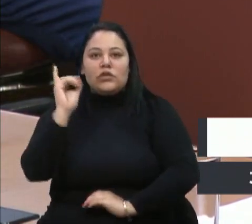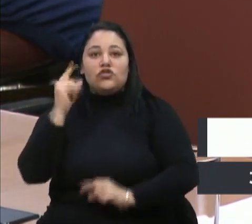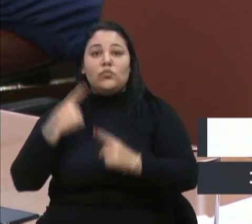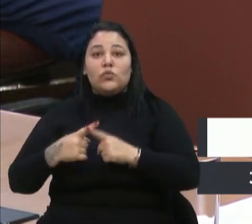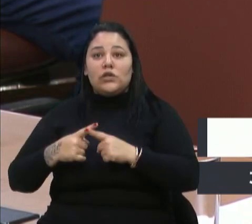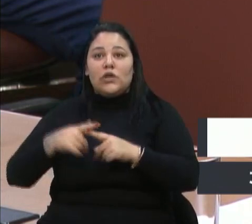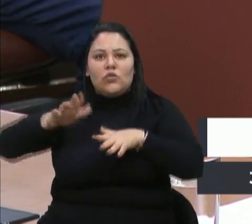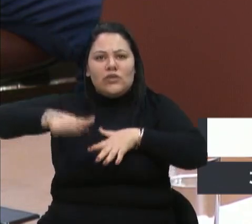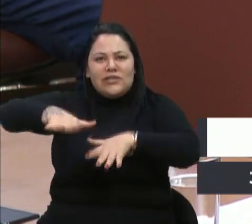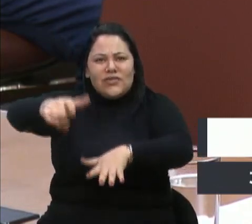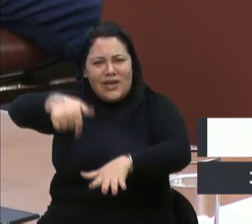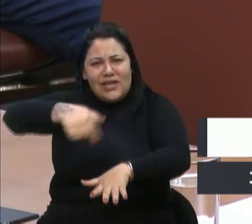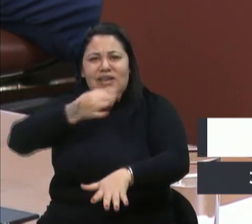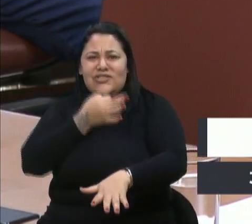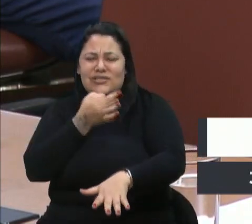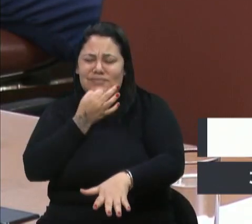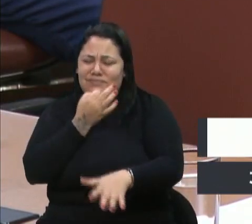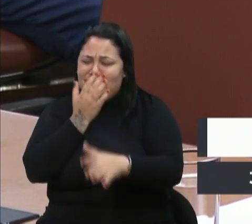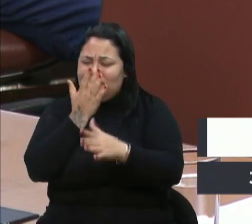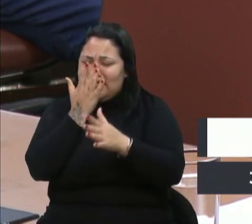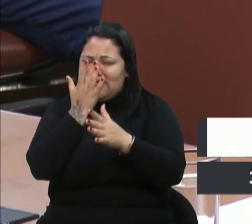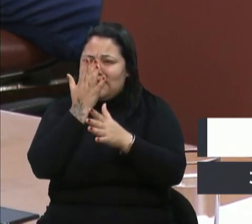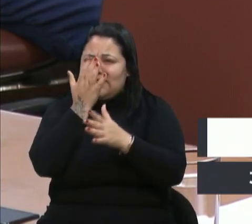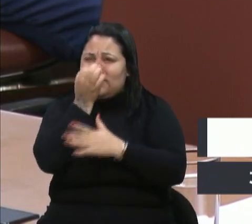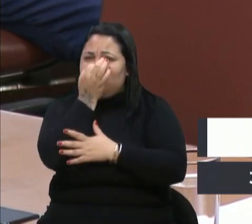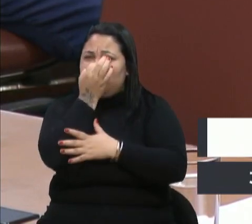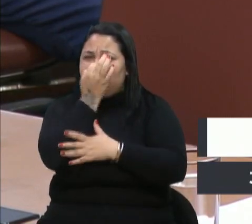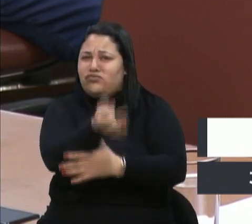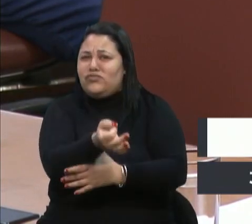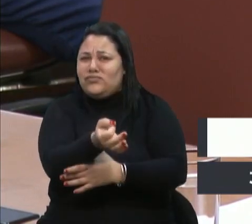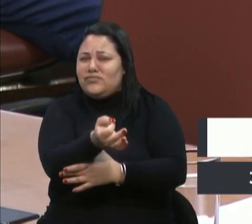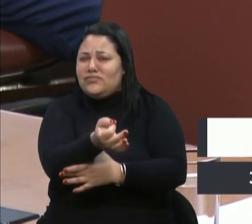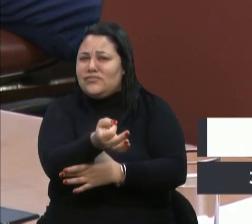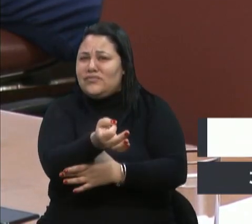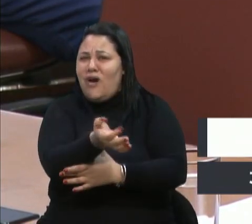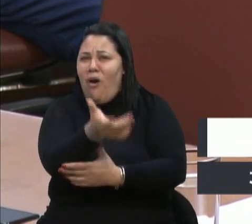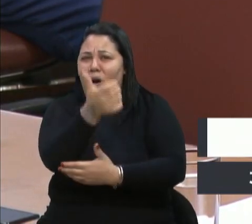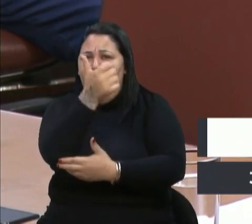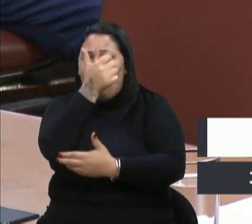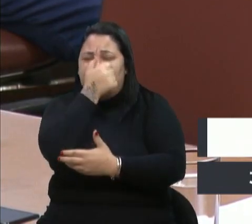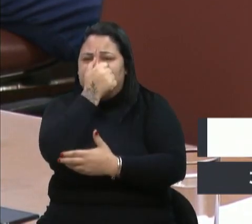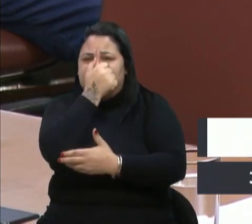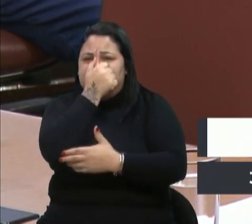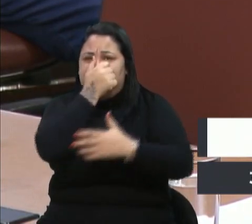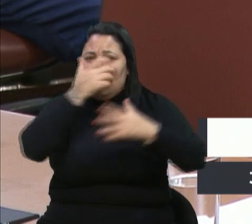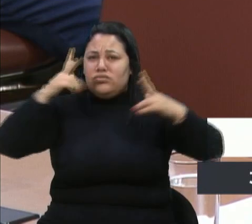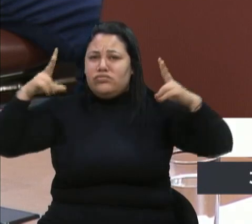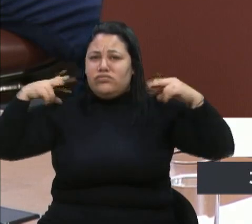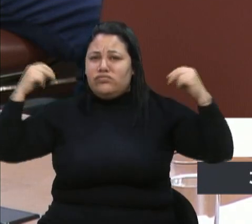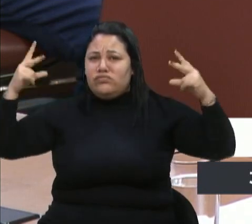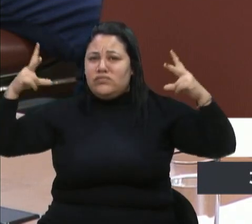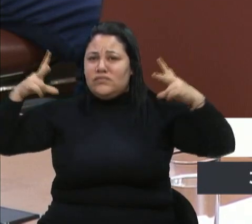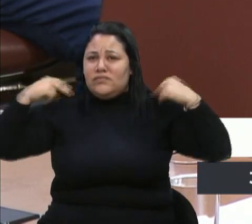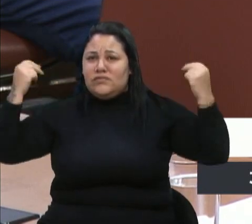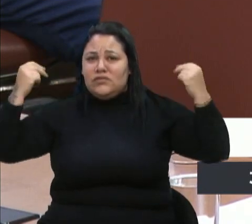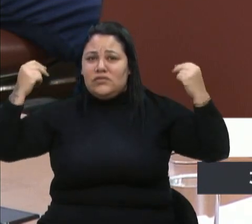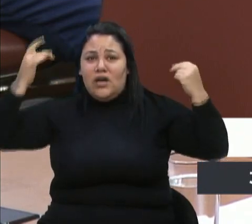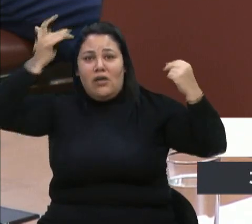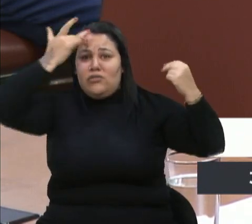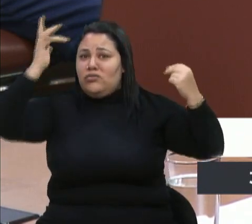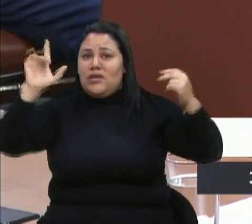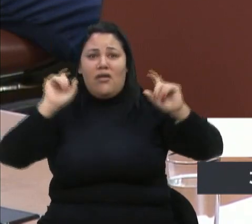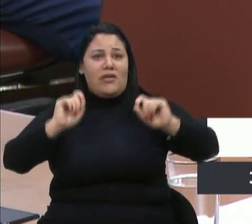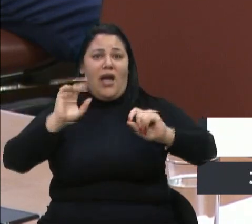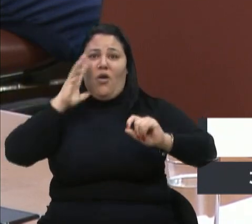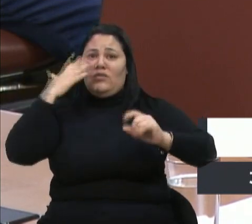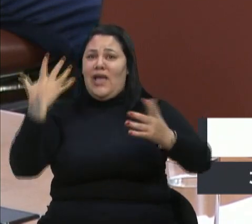em Caxias do Sul, vereador, está caótico. Os nossos motoristas estão assim, olha, eu não sei o que tem acontecido,